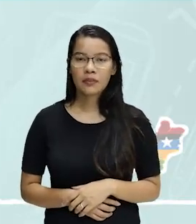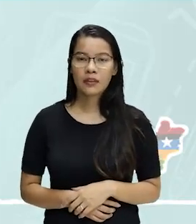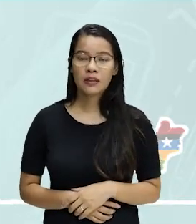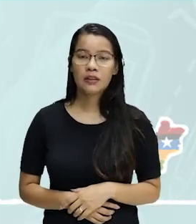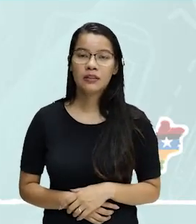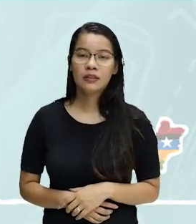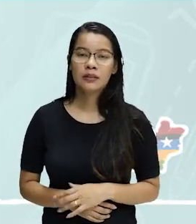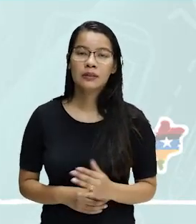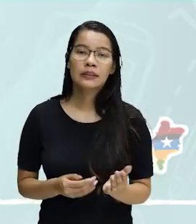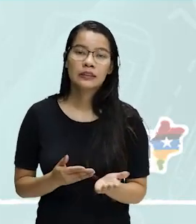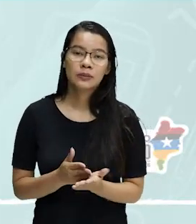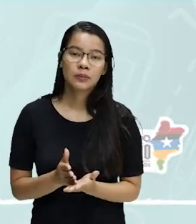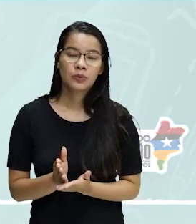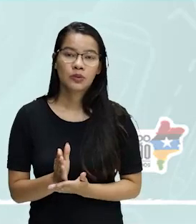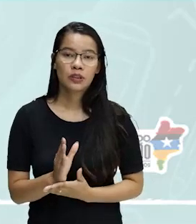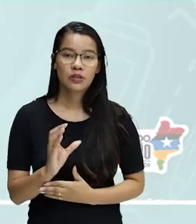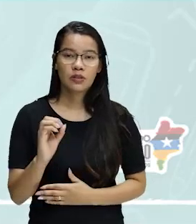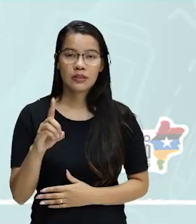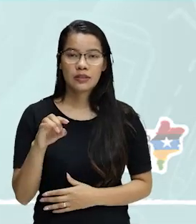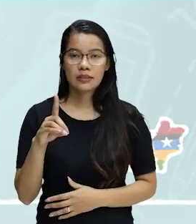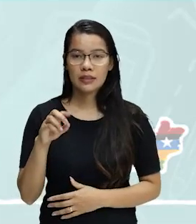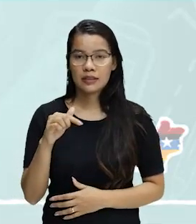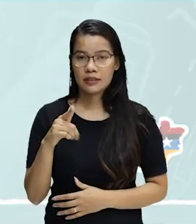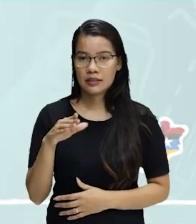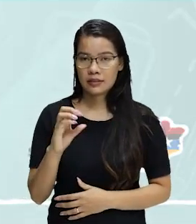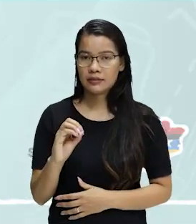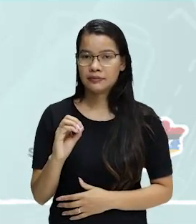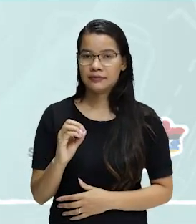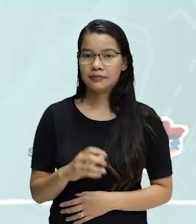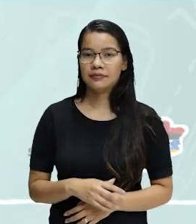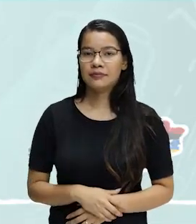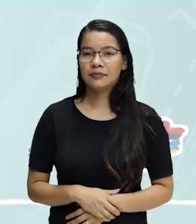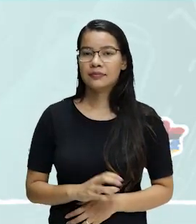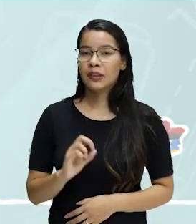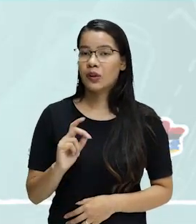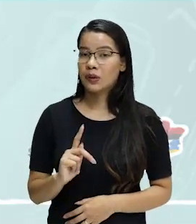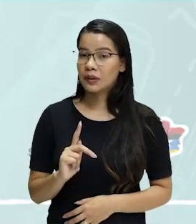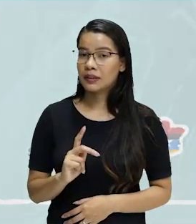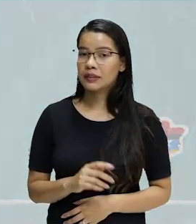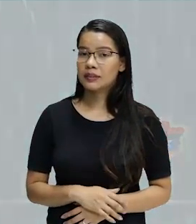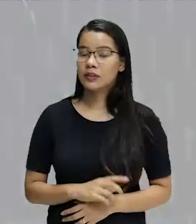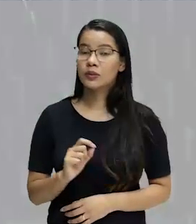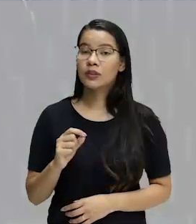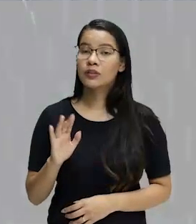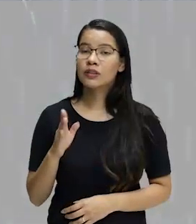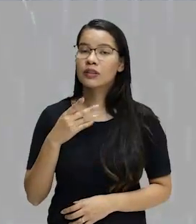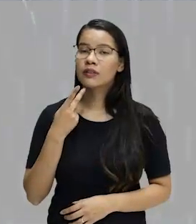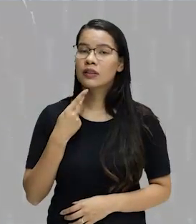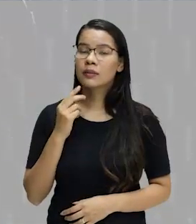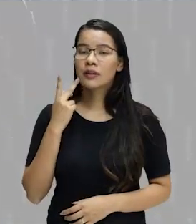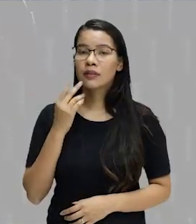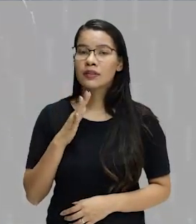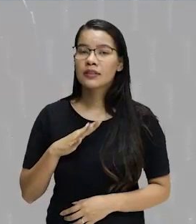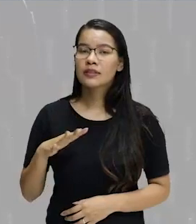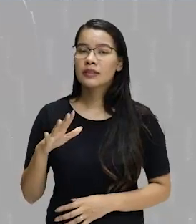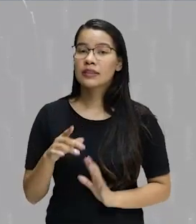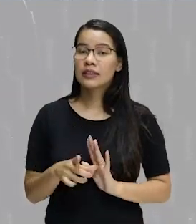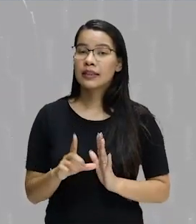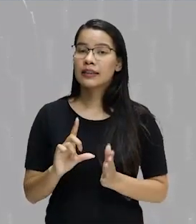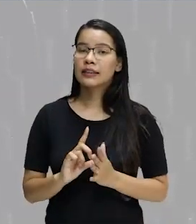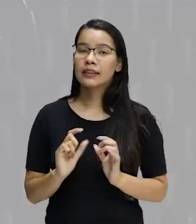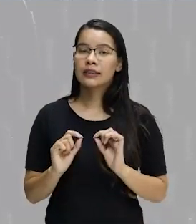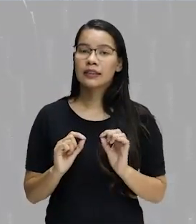sofrendo essa oxidação, a reação com o oxigênio, beleza? Então, o que eu falei para vocês anteriormente?